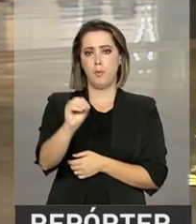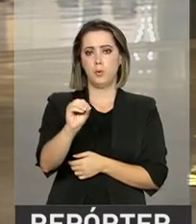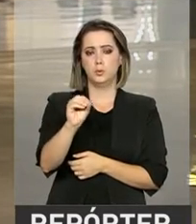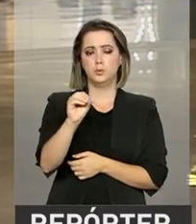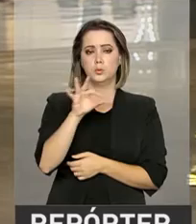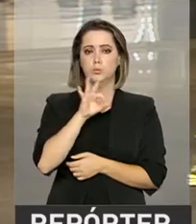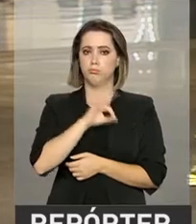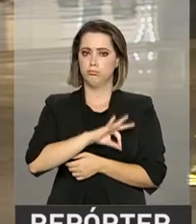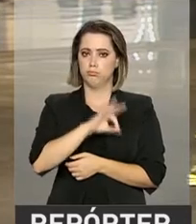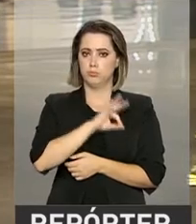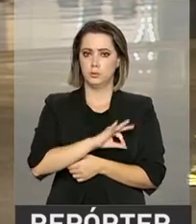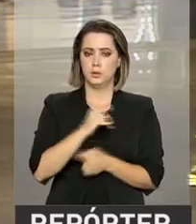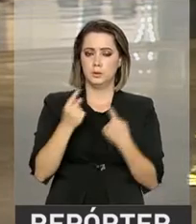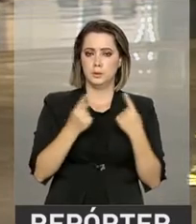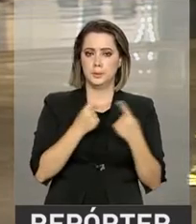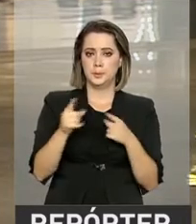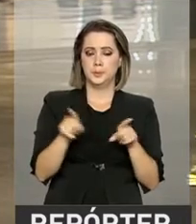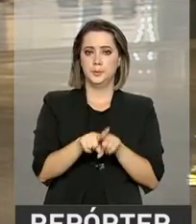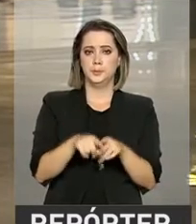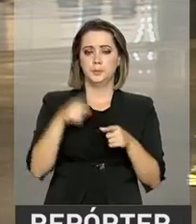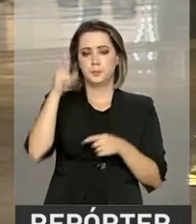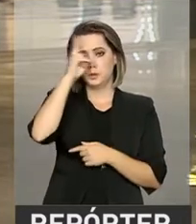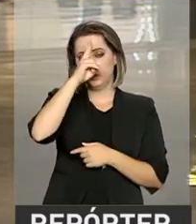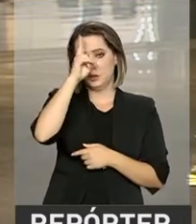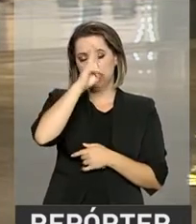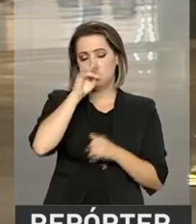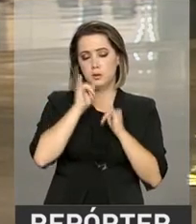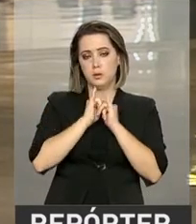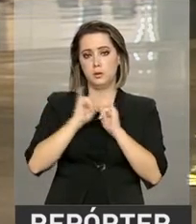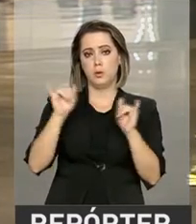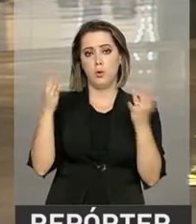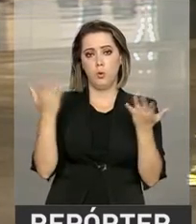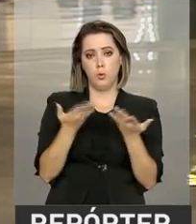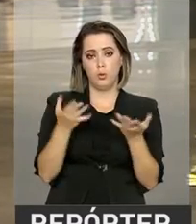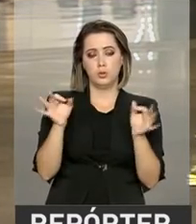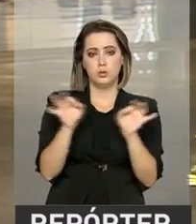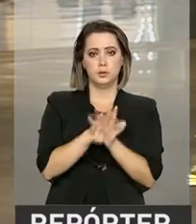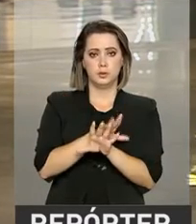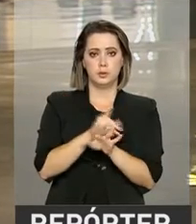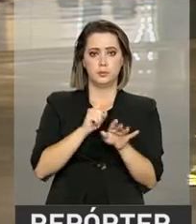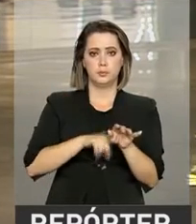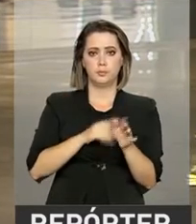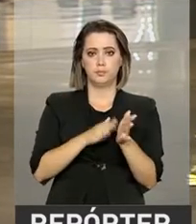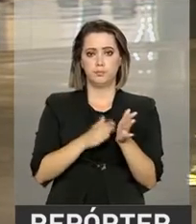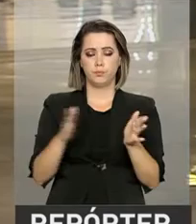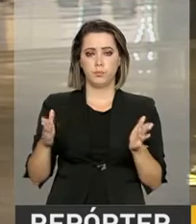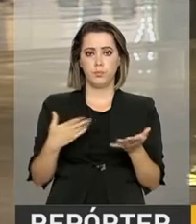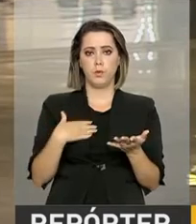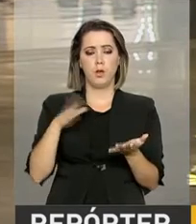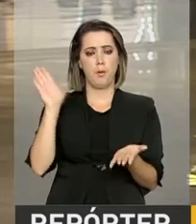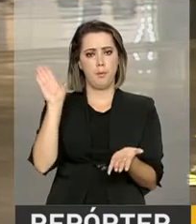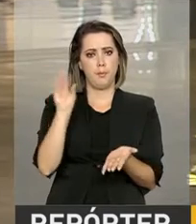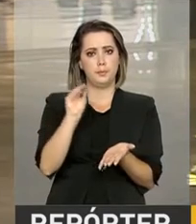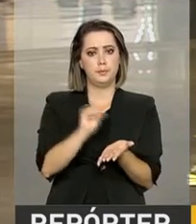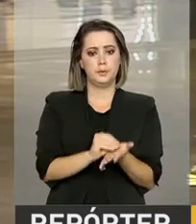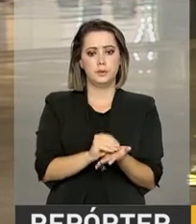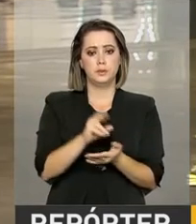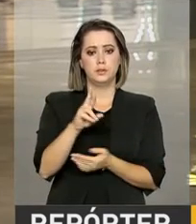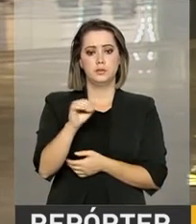trabalhadores. Lembrando então que o prazo para a declaração da RAIS termina hoje. O site para baixar o programa